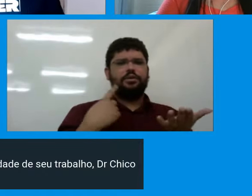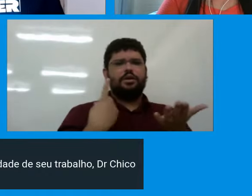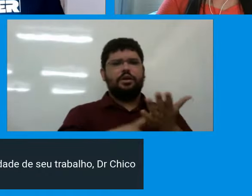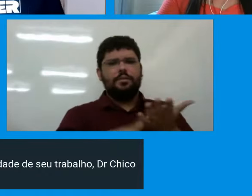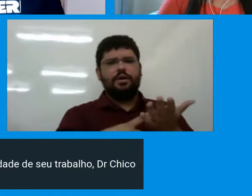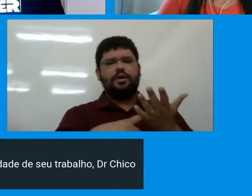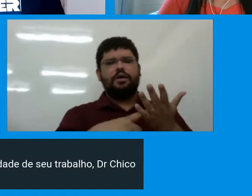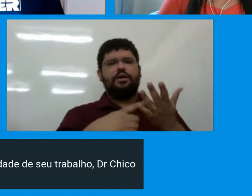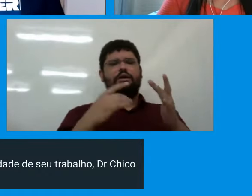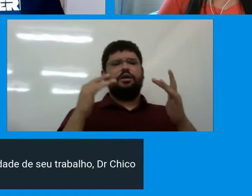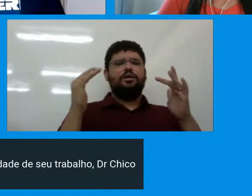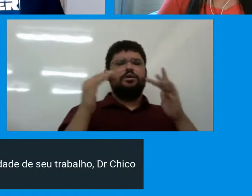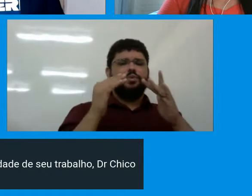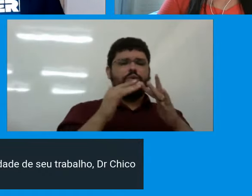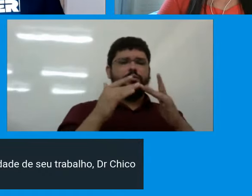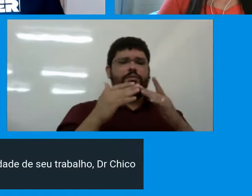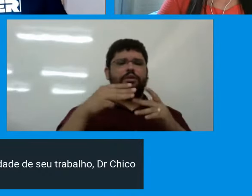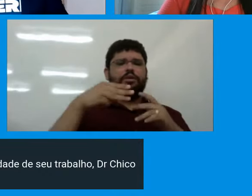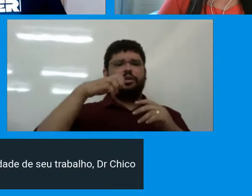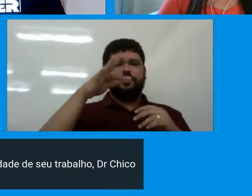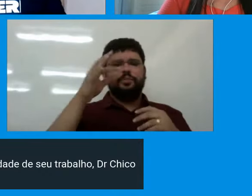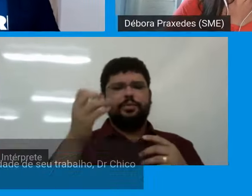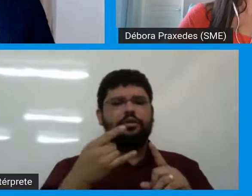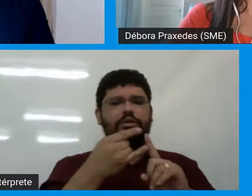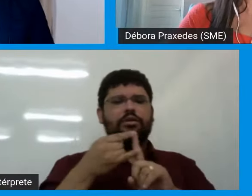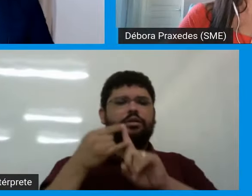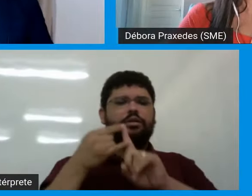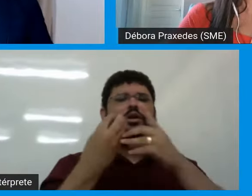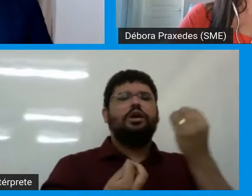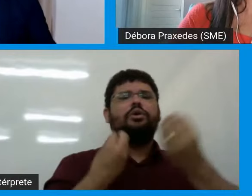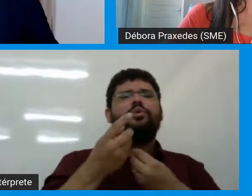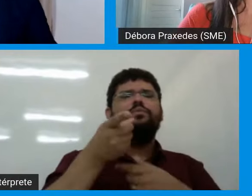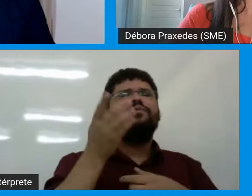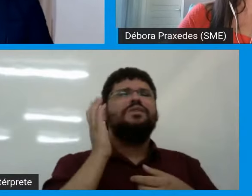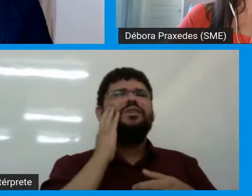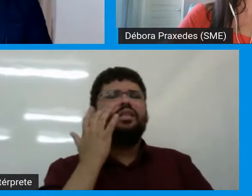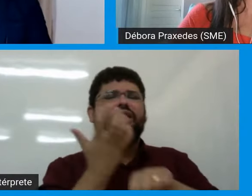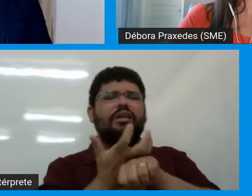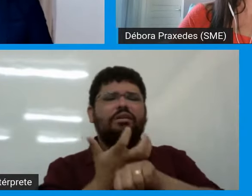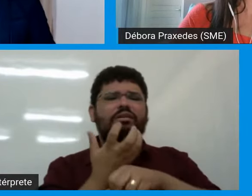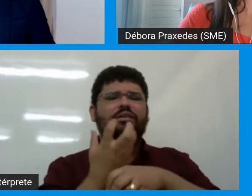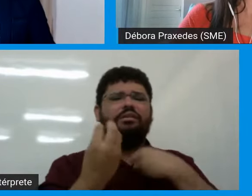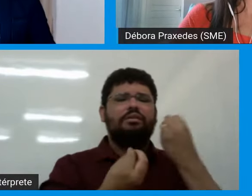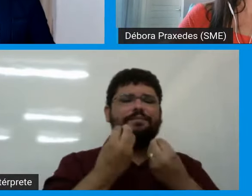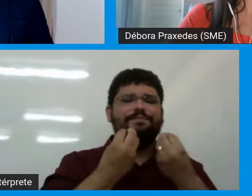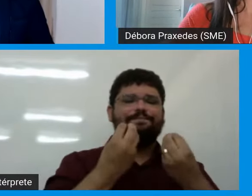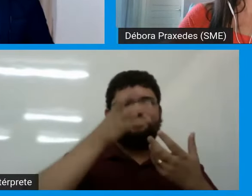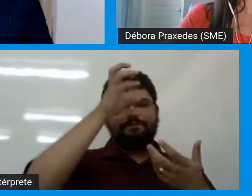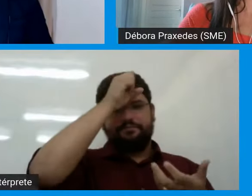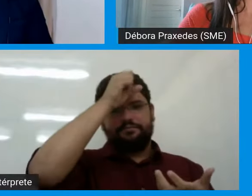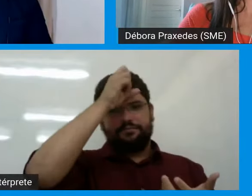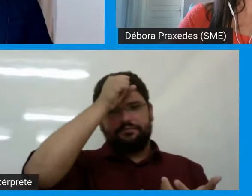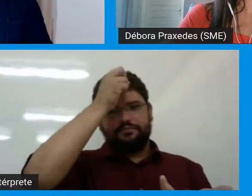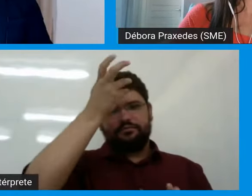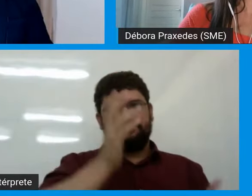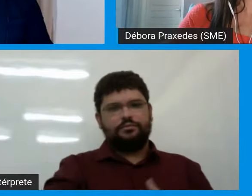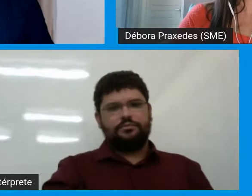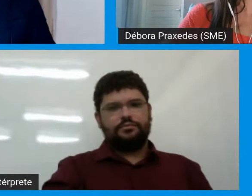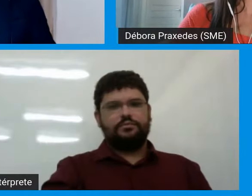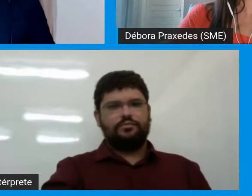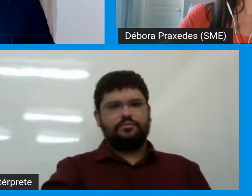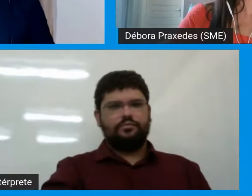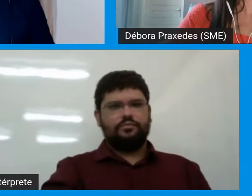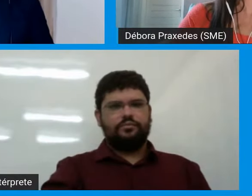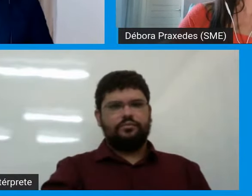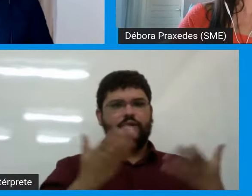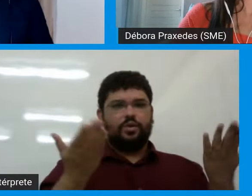Meet, se reúne, e aí, como é que está a sua disciplina? Você está tendo dificuldade em tal coisa? Porque é um aprendizado, né? Então, muito do que eu